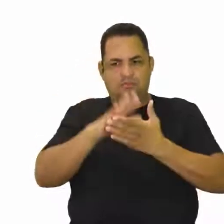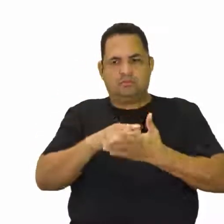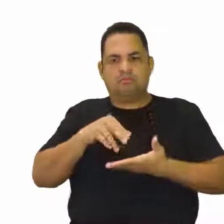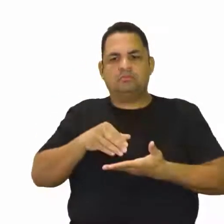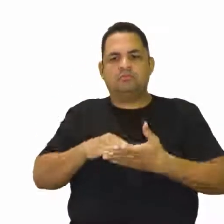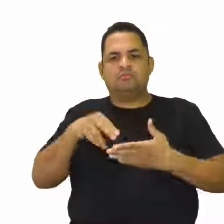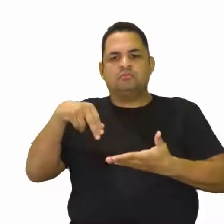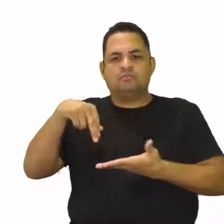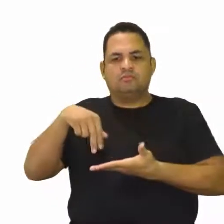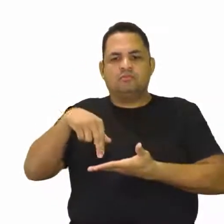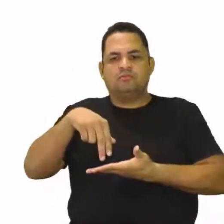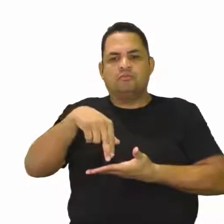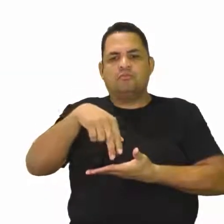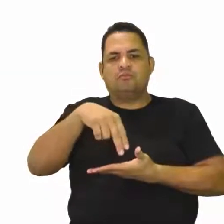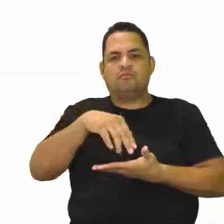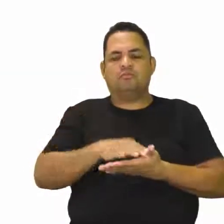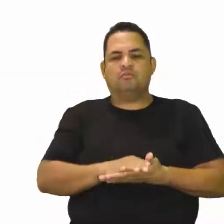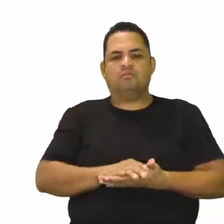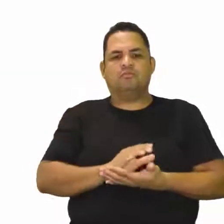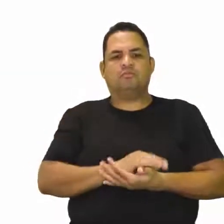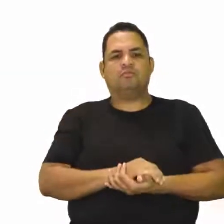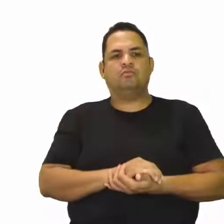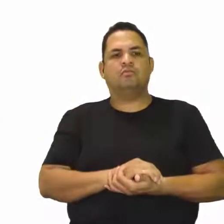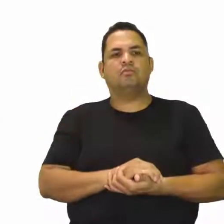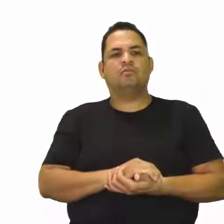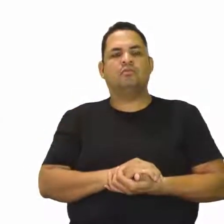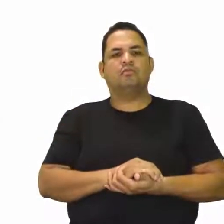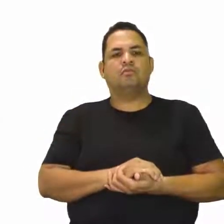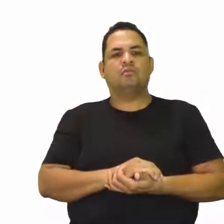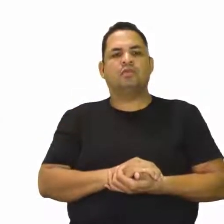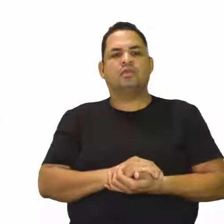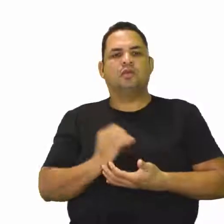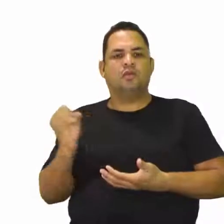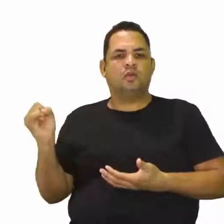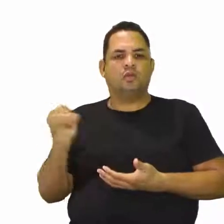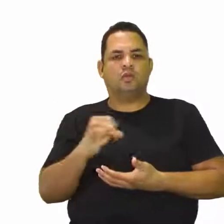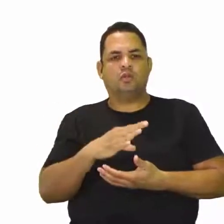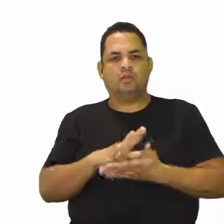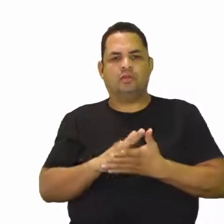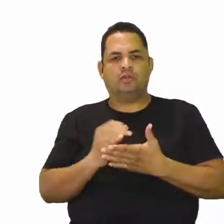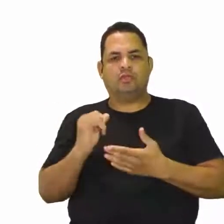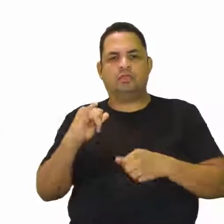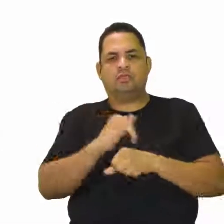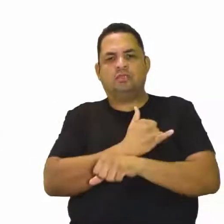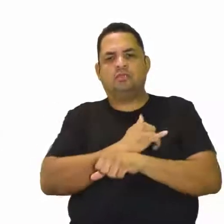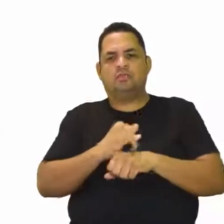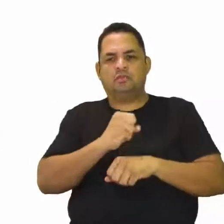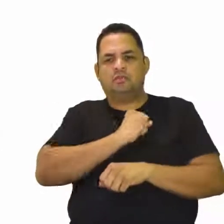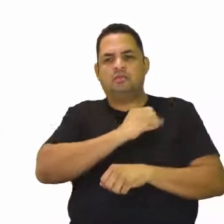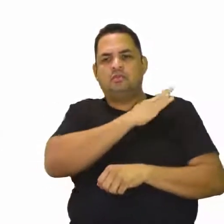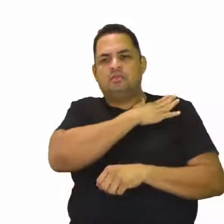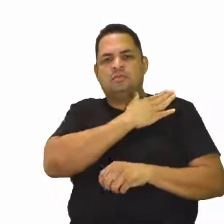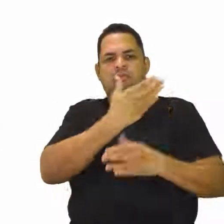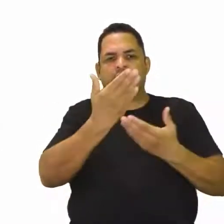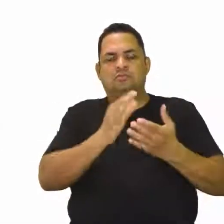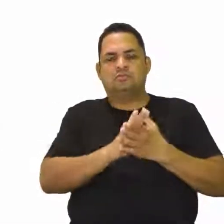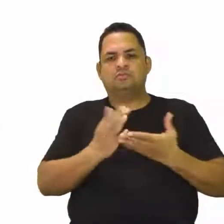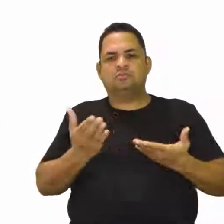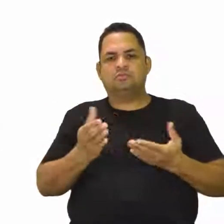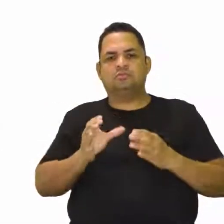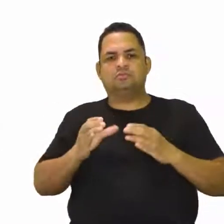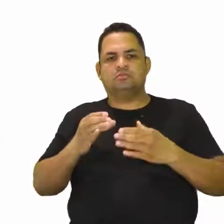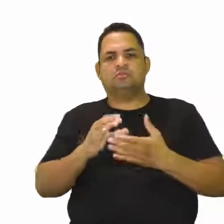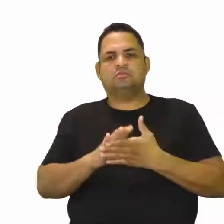faziam a varredura geral, certo? Com a nova estratégia militar,